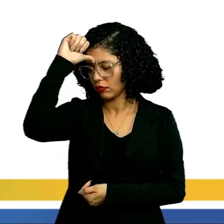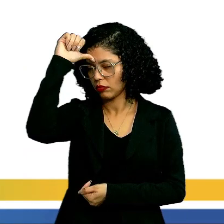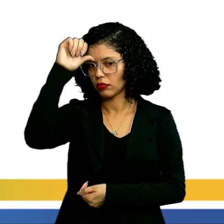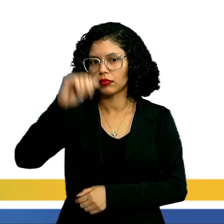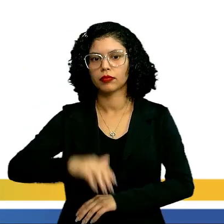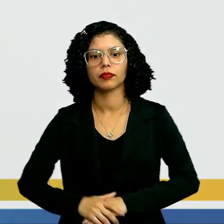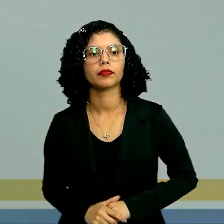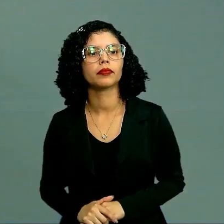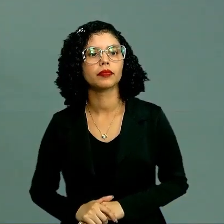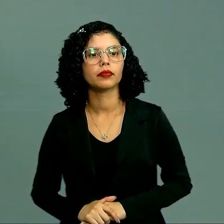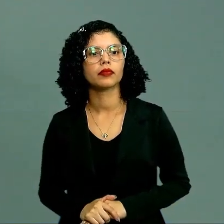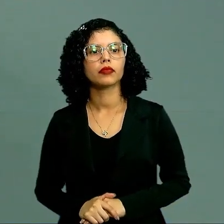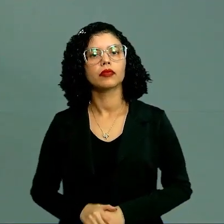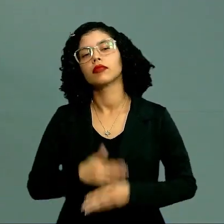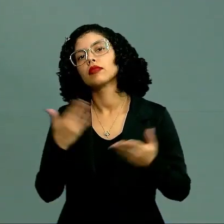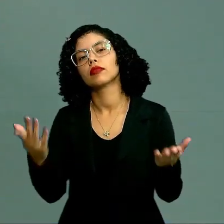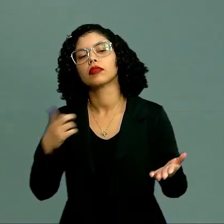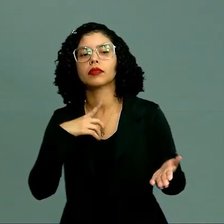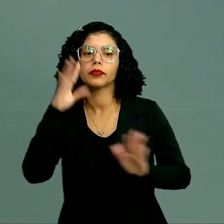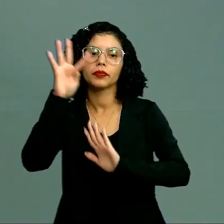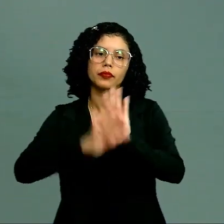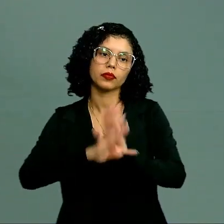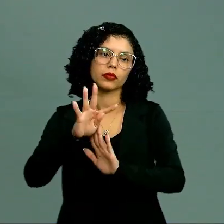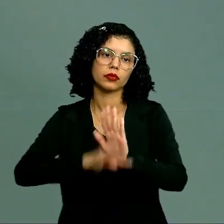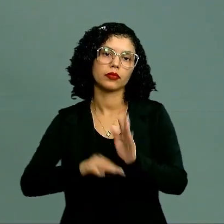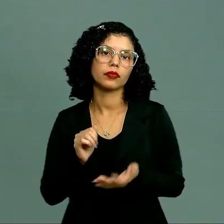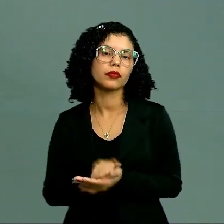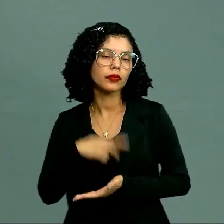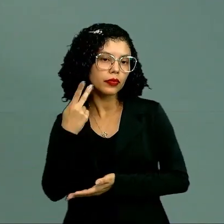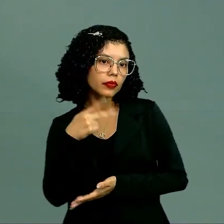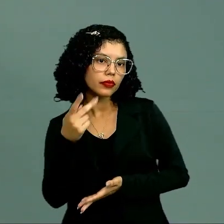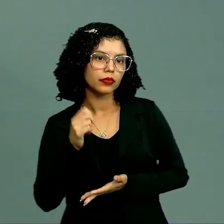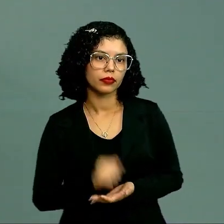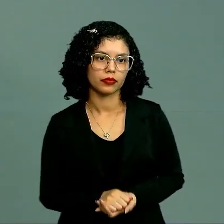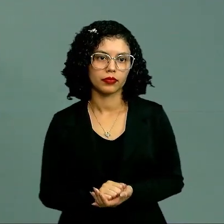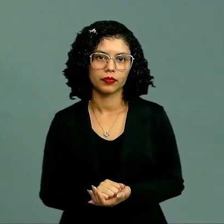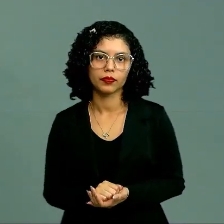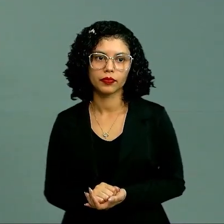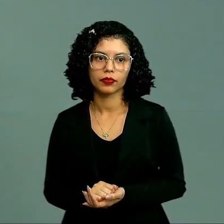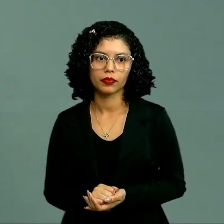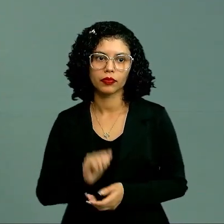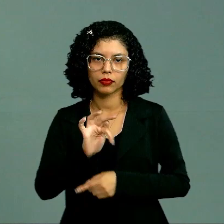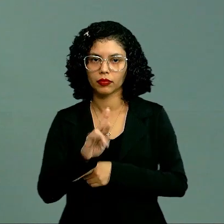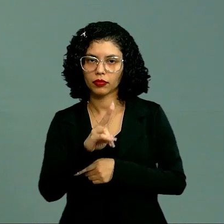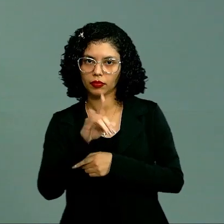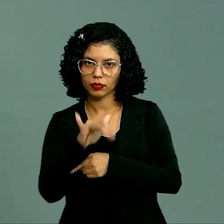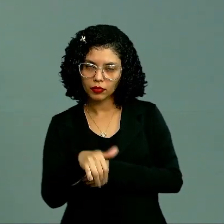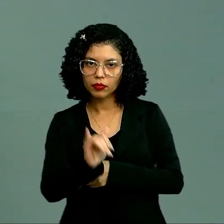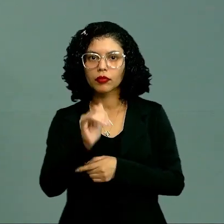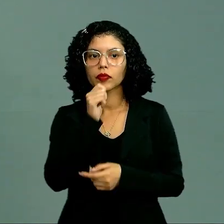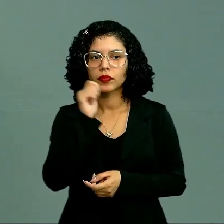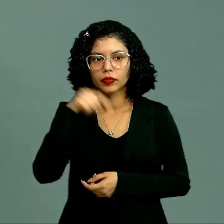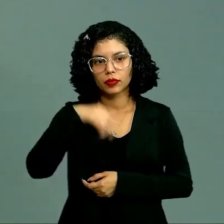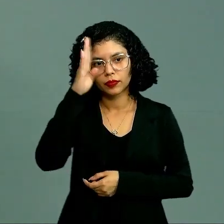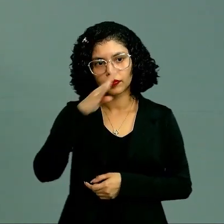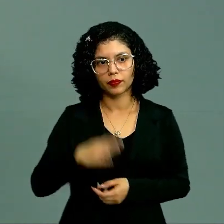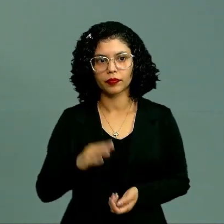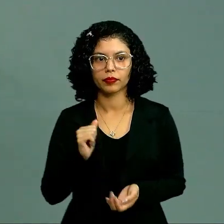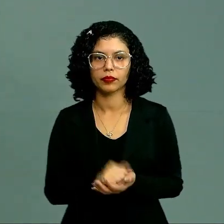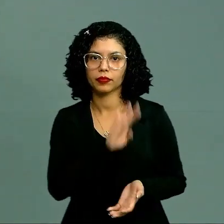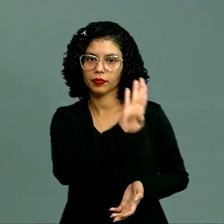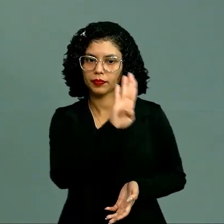mundo árabe. Então, nós temos aí um texto que fala sobre os reality shows, né? Aqui no Brasil nós